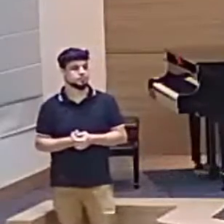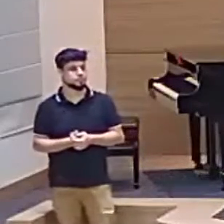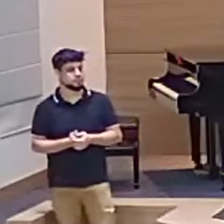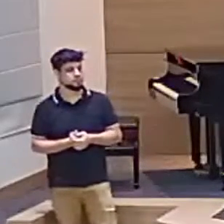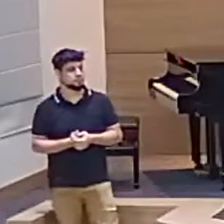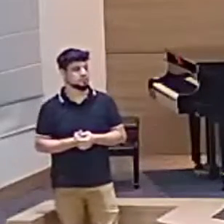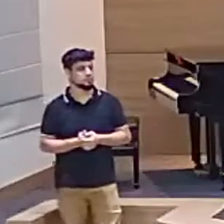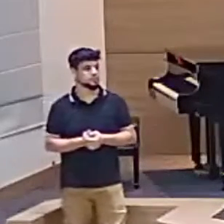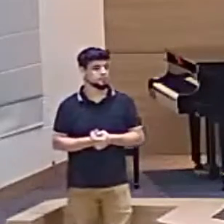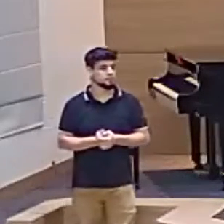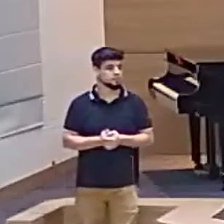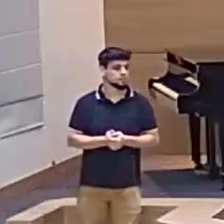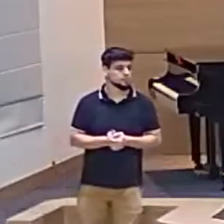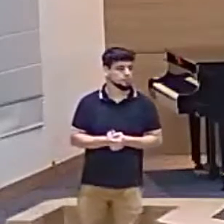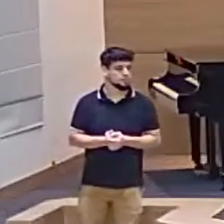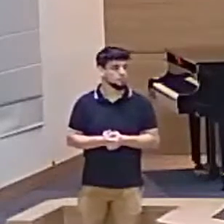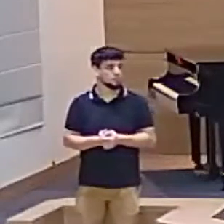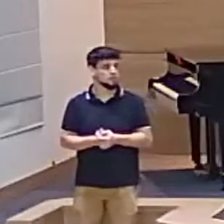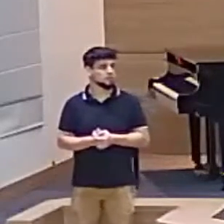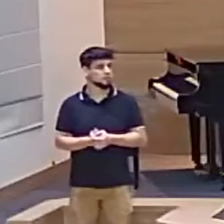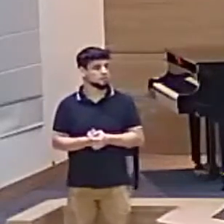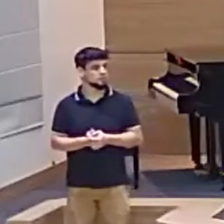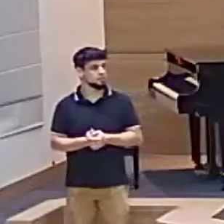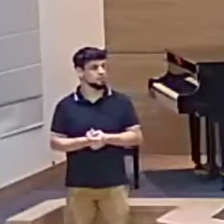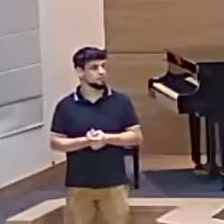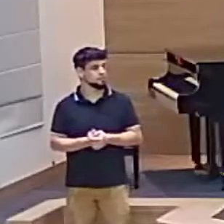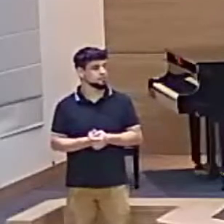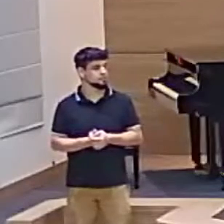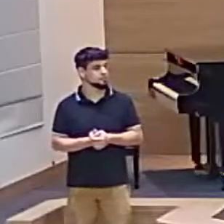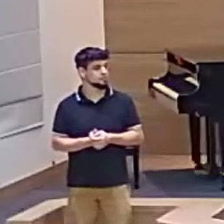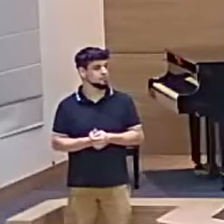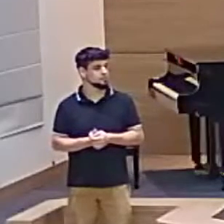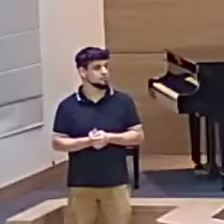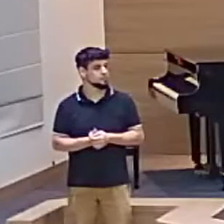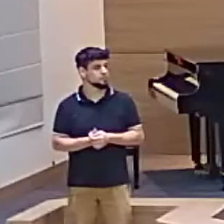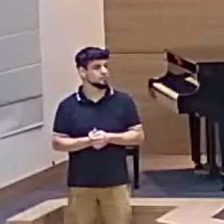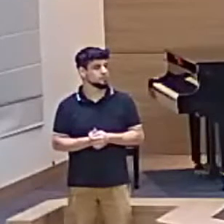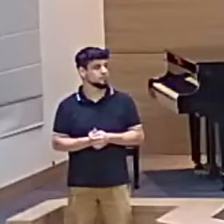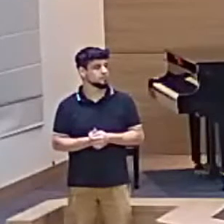Josué o Capítulo 24